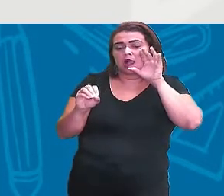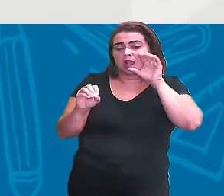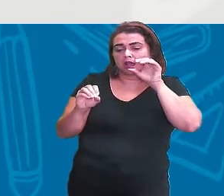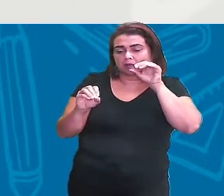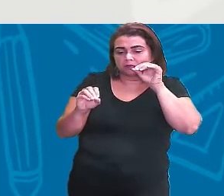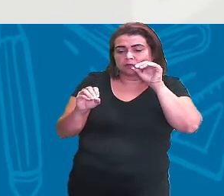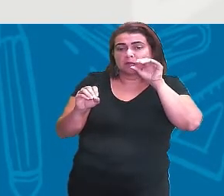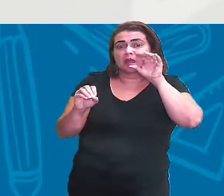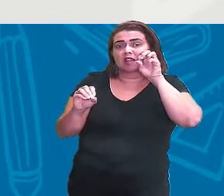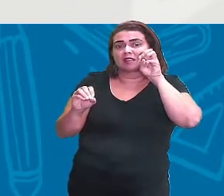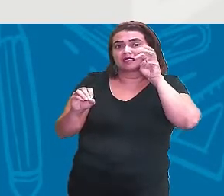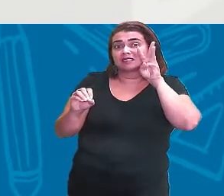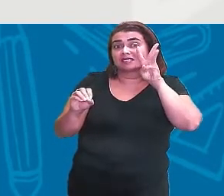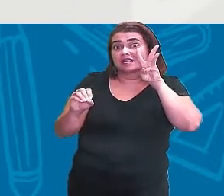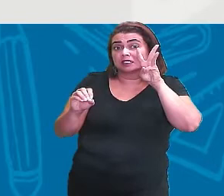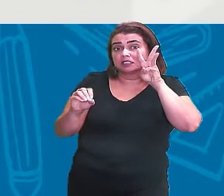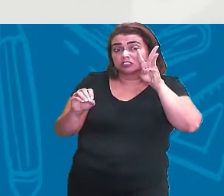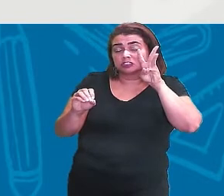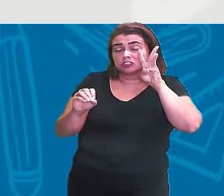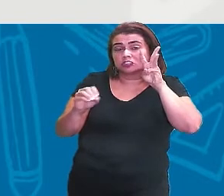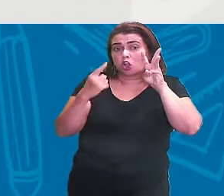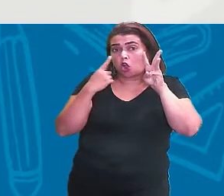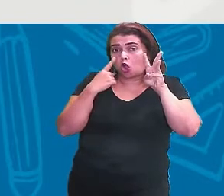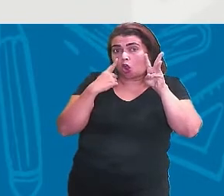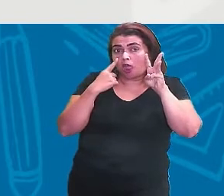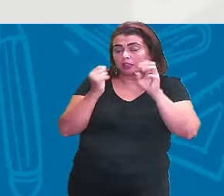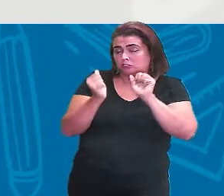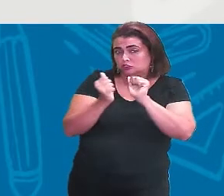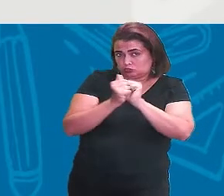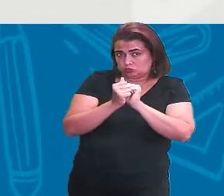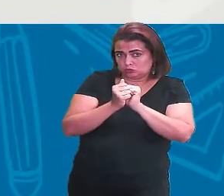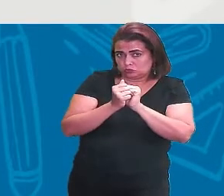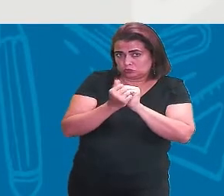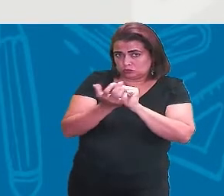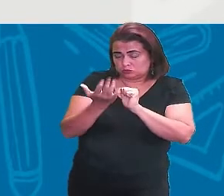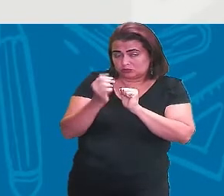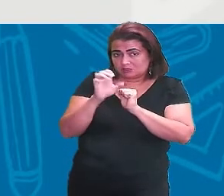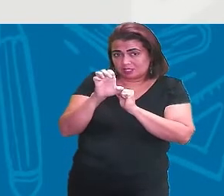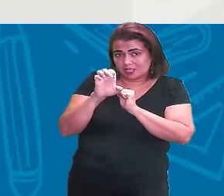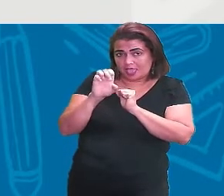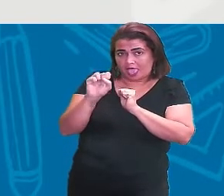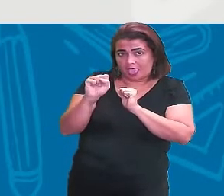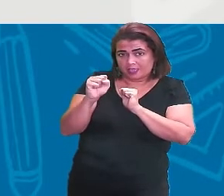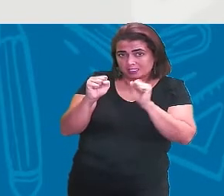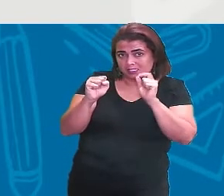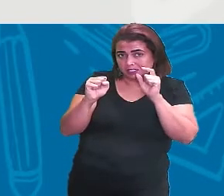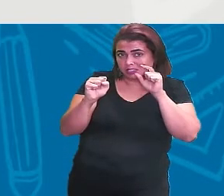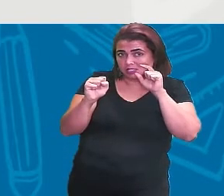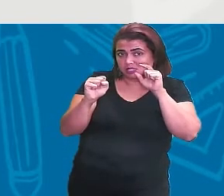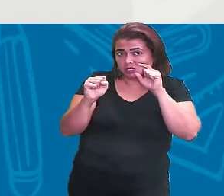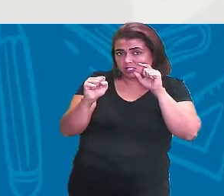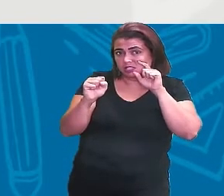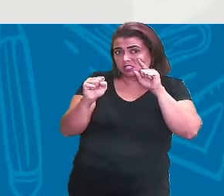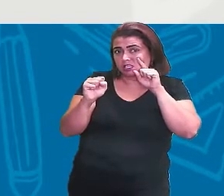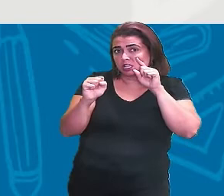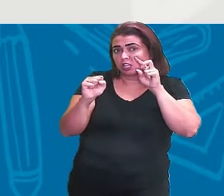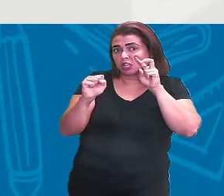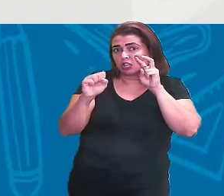praticar comigo. Então, preste atenção e repete comigo, tá? Estojo.